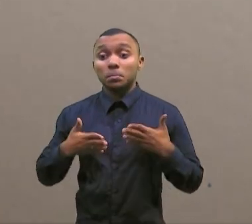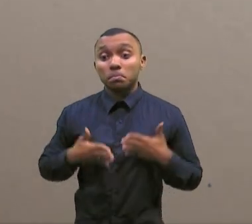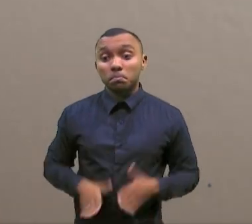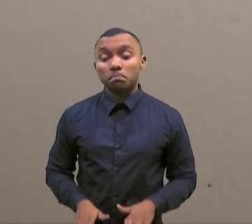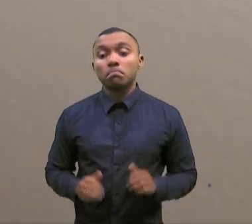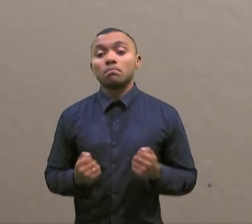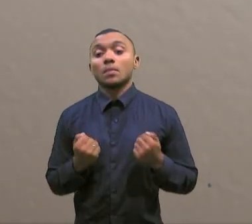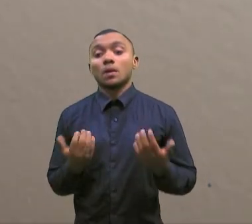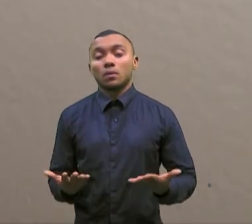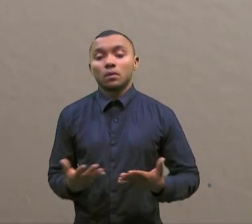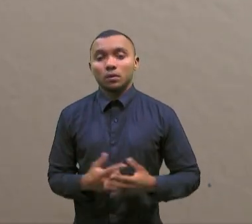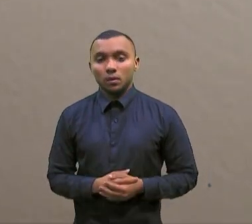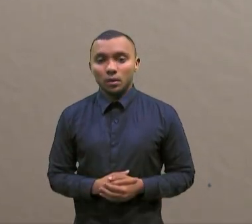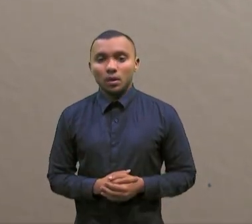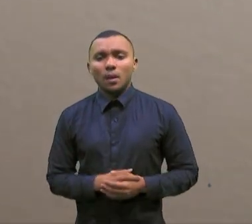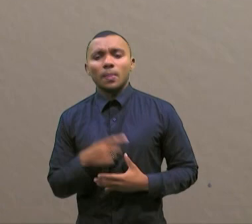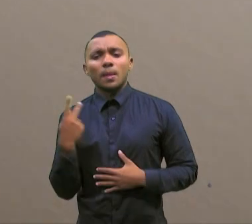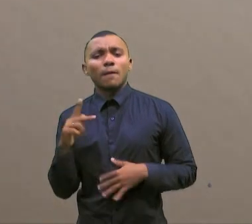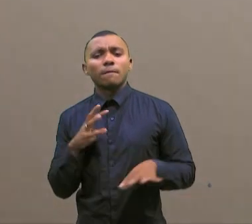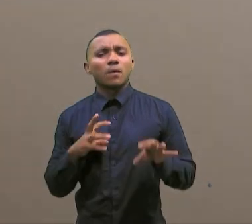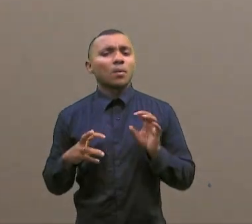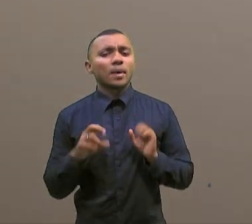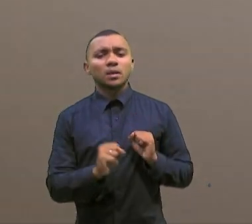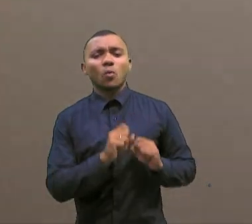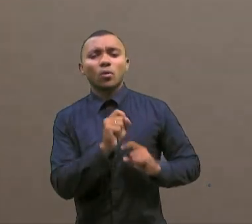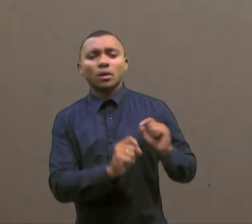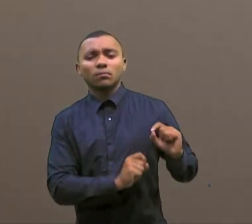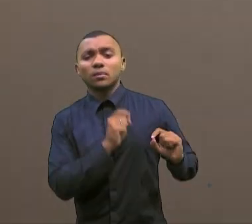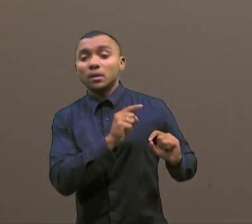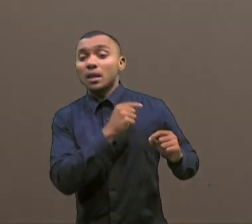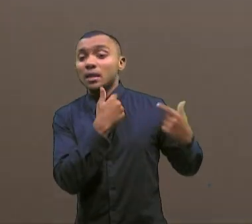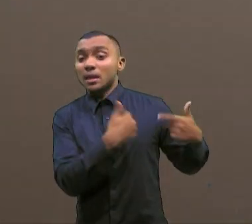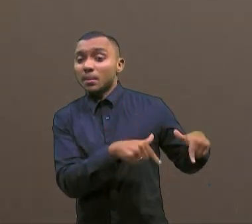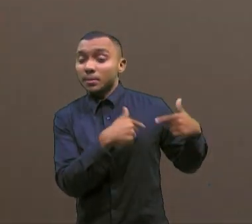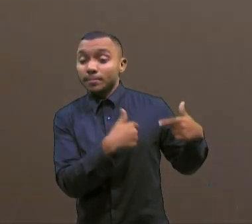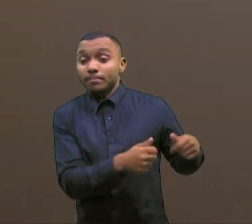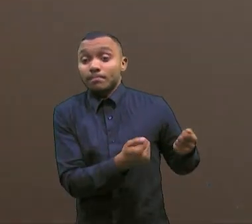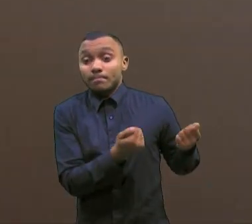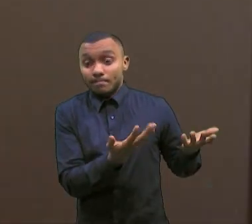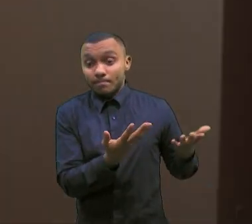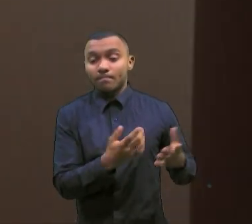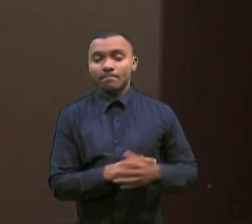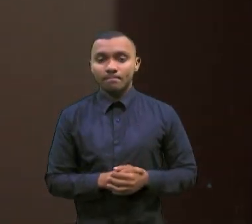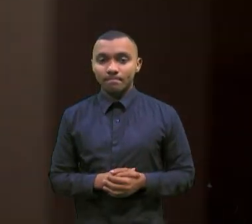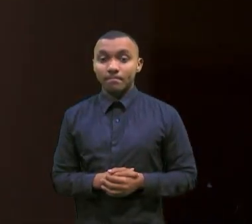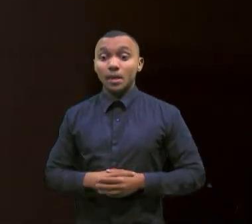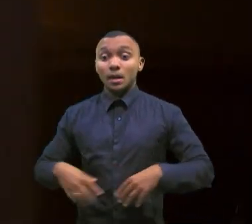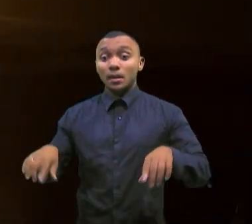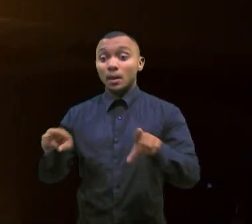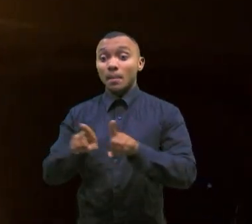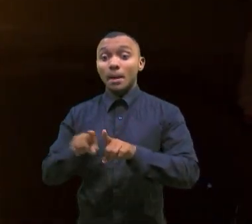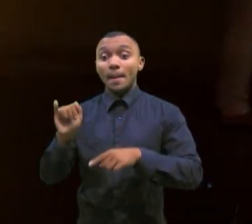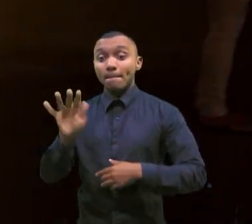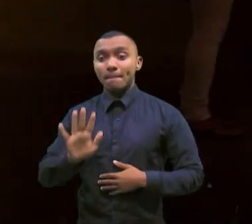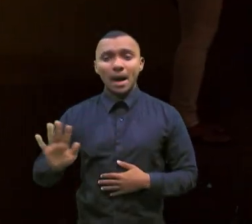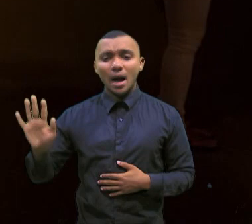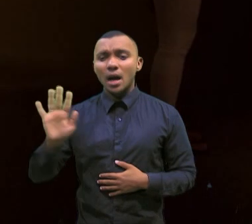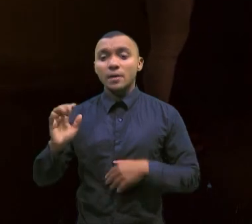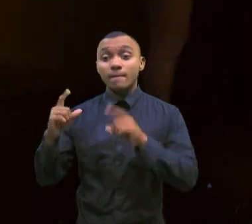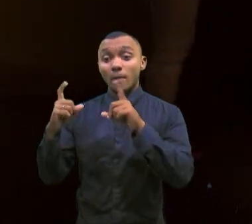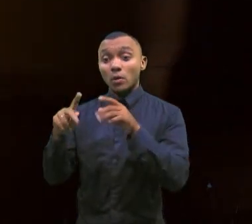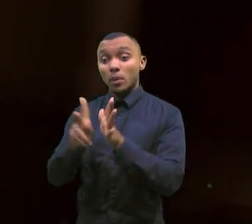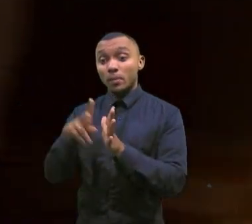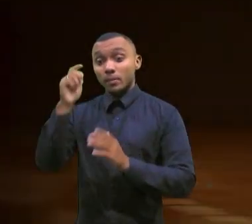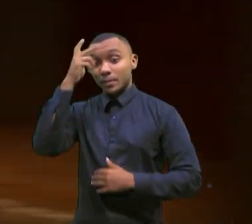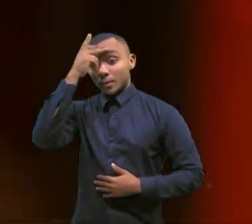a formação dele, o que é que traz no trabalho dele. E a gente ainda tem uma foto que a gente visualiza quem é esse artista.